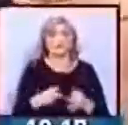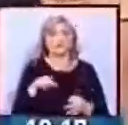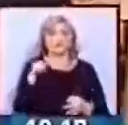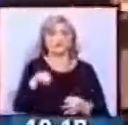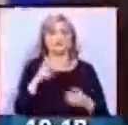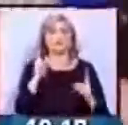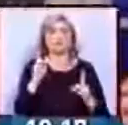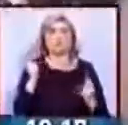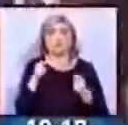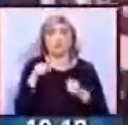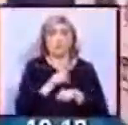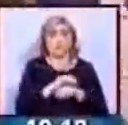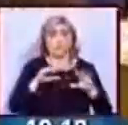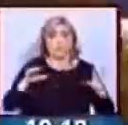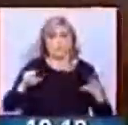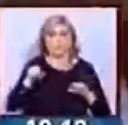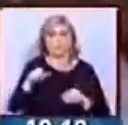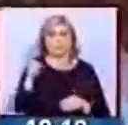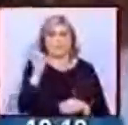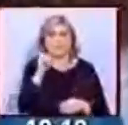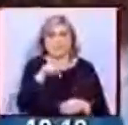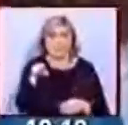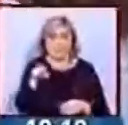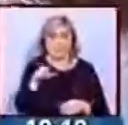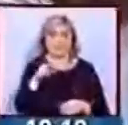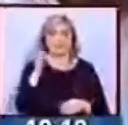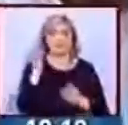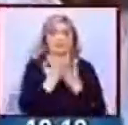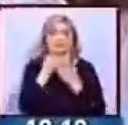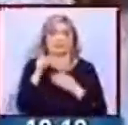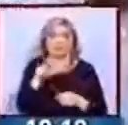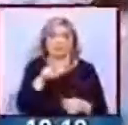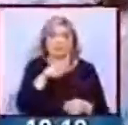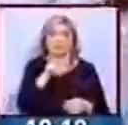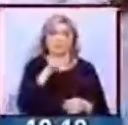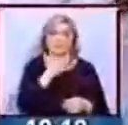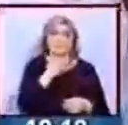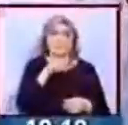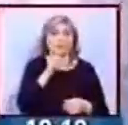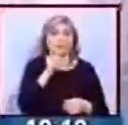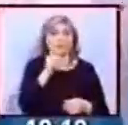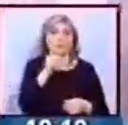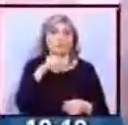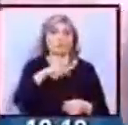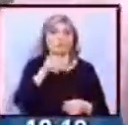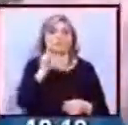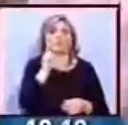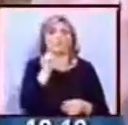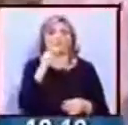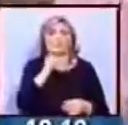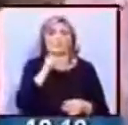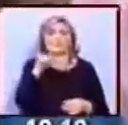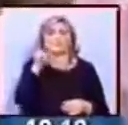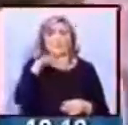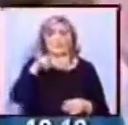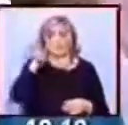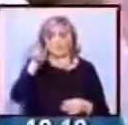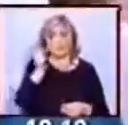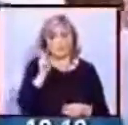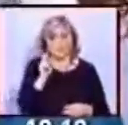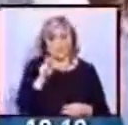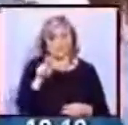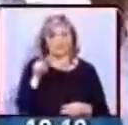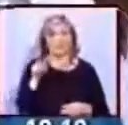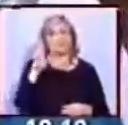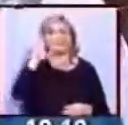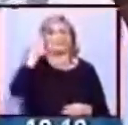Horta uma ação de formação para estes alunos de 6º ano da Escola Dom Luís Mendonça Furtado do Barreiro, para eles perceberem quais são os